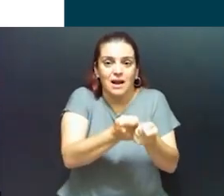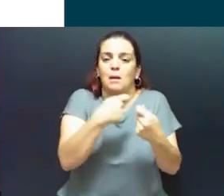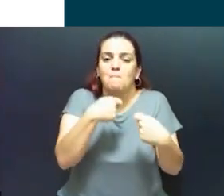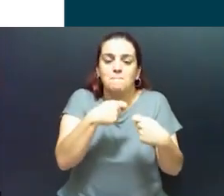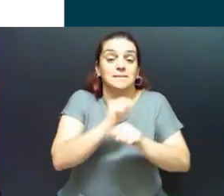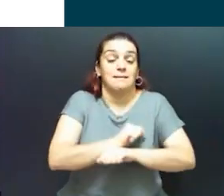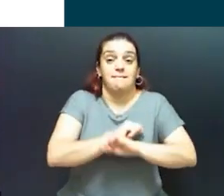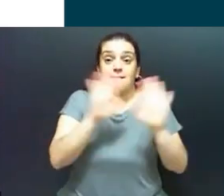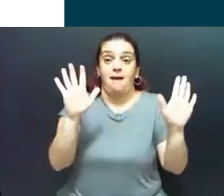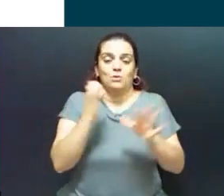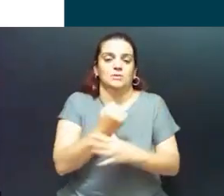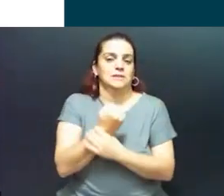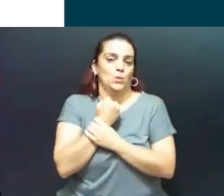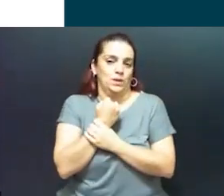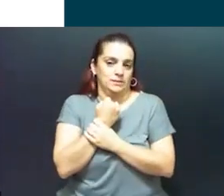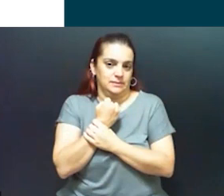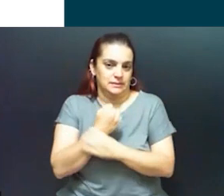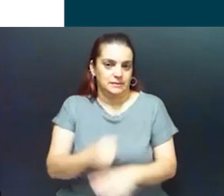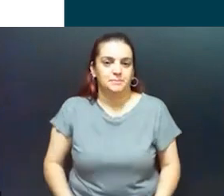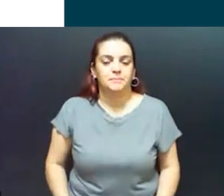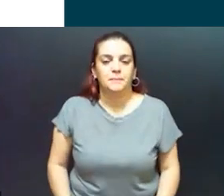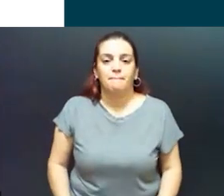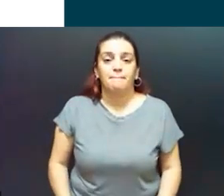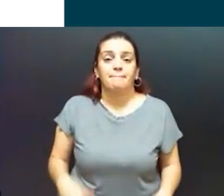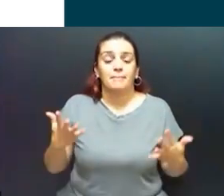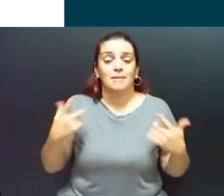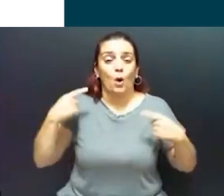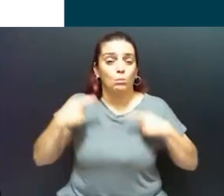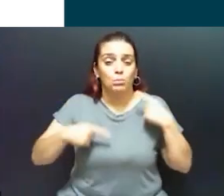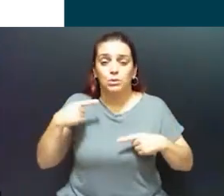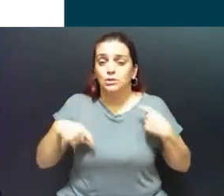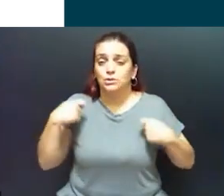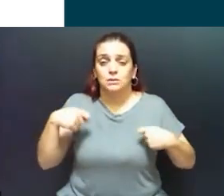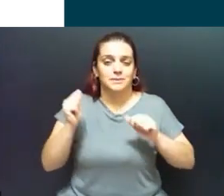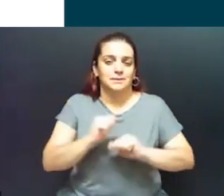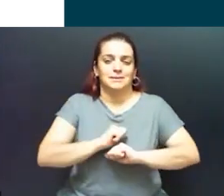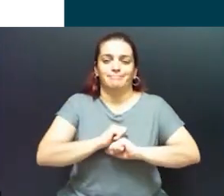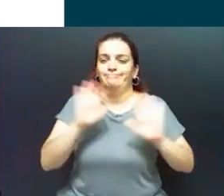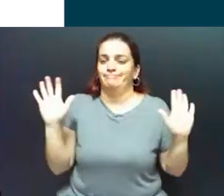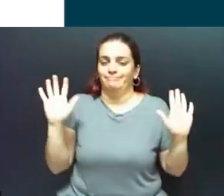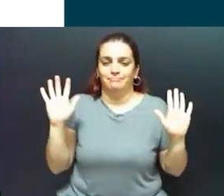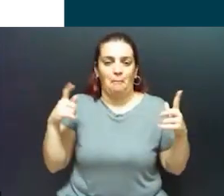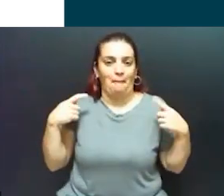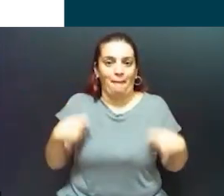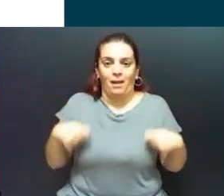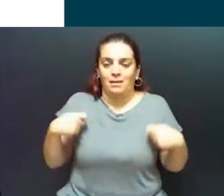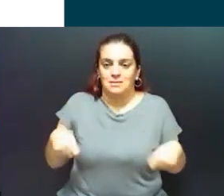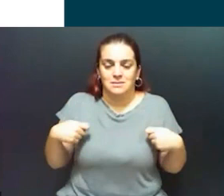favor, Lobinha? Aí, então, as políticas elas devem estar evidentes no circuito. Aí, pode passar também, por